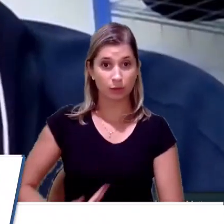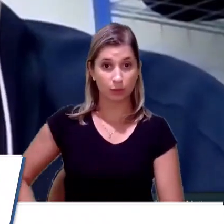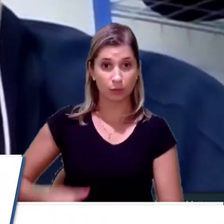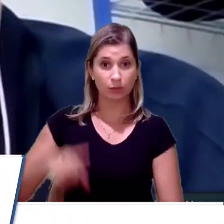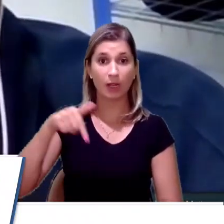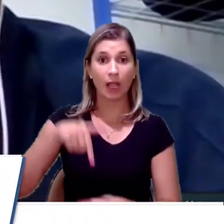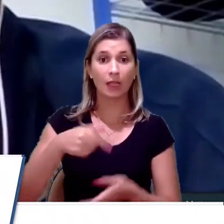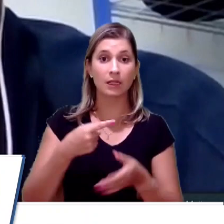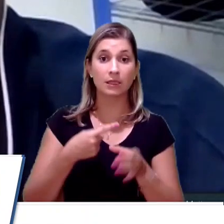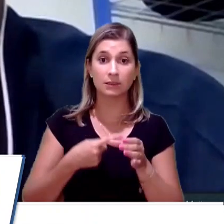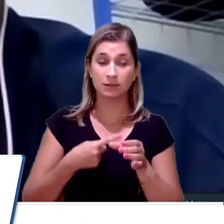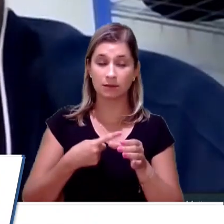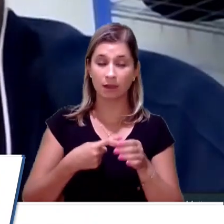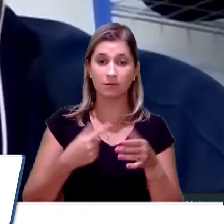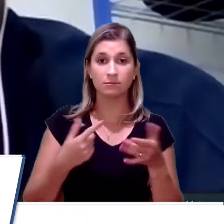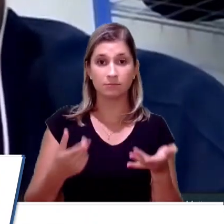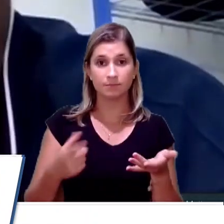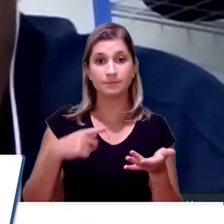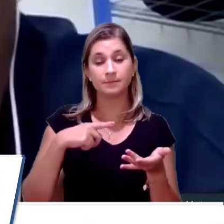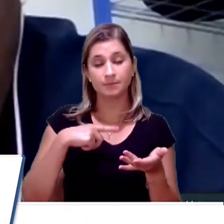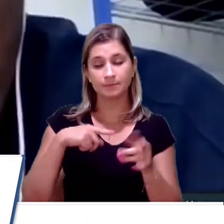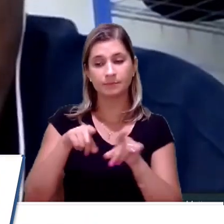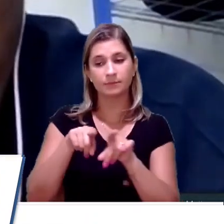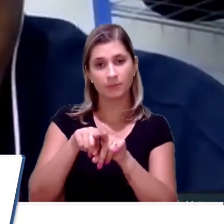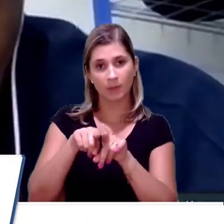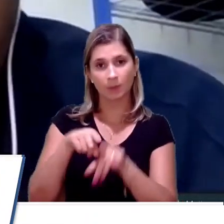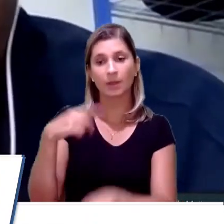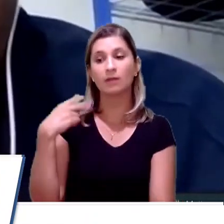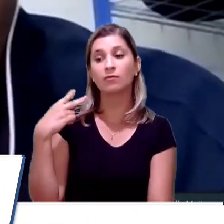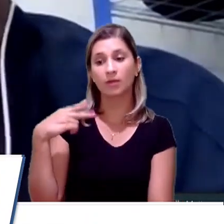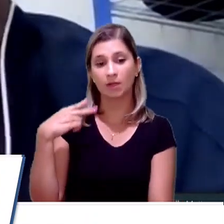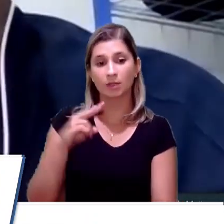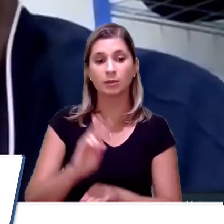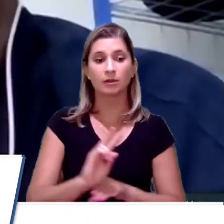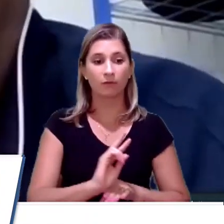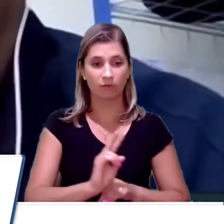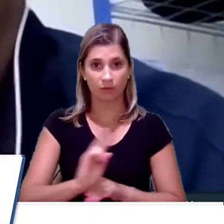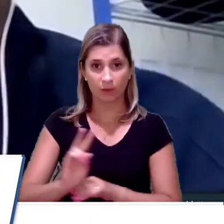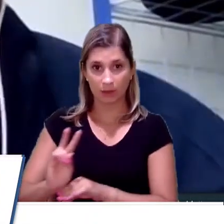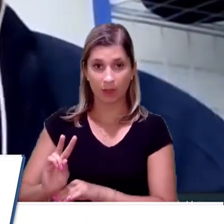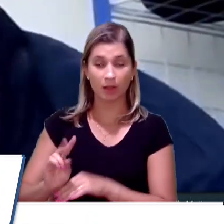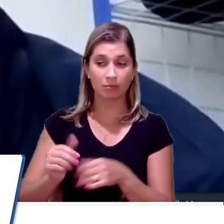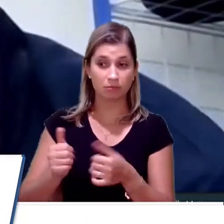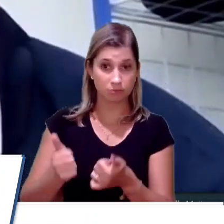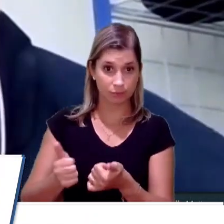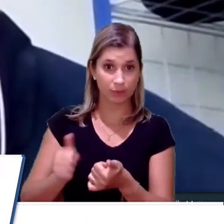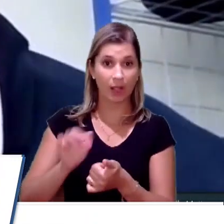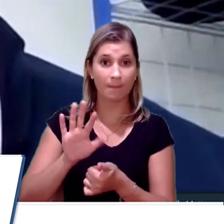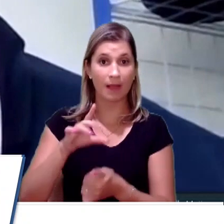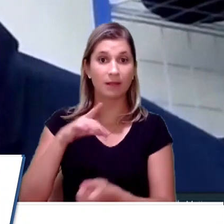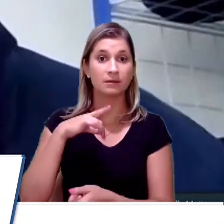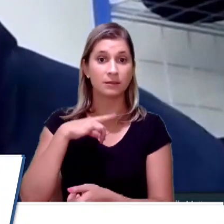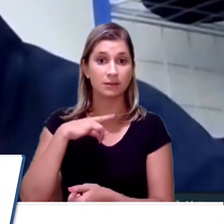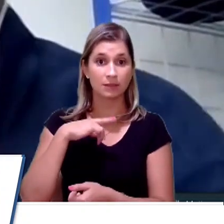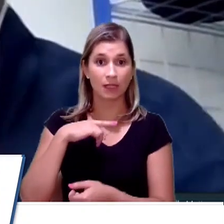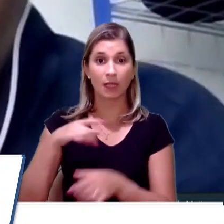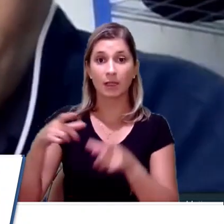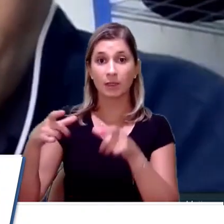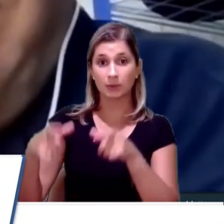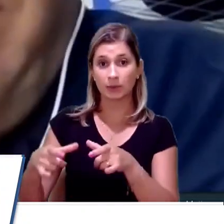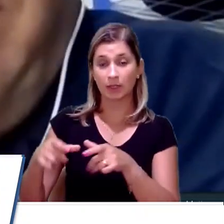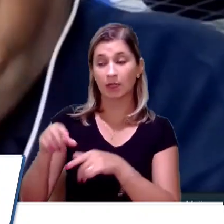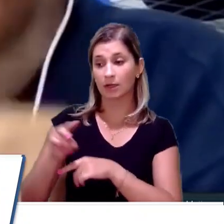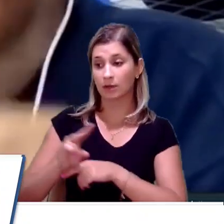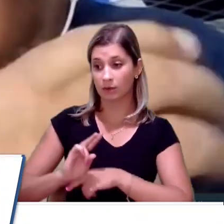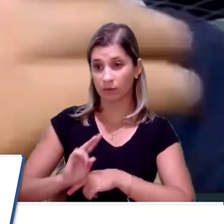competência também do vereador fiscalizar, mas tem um órgão que fiscaliza o transporte público